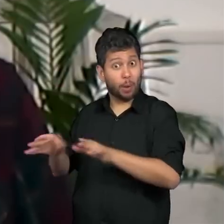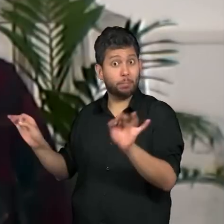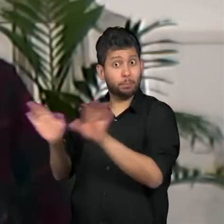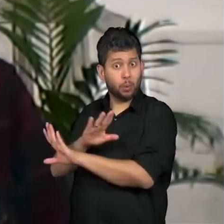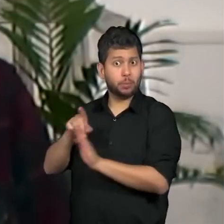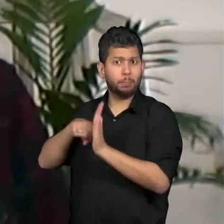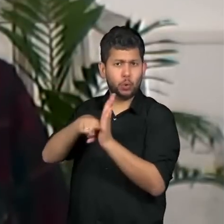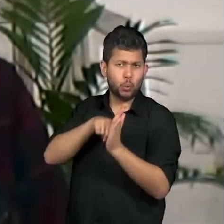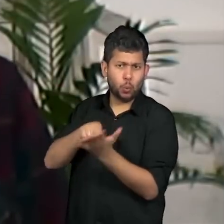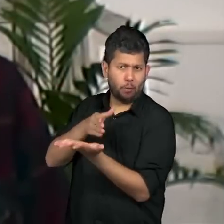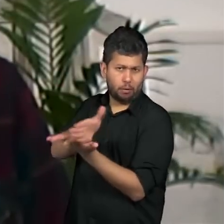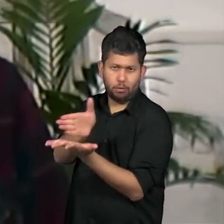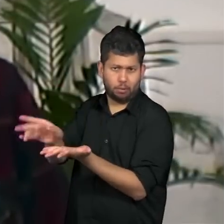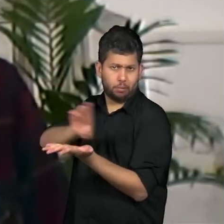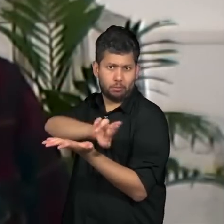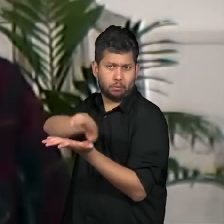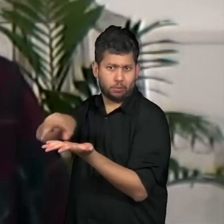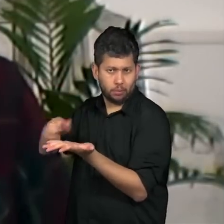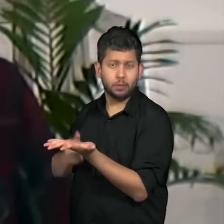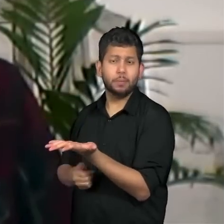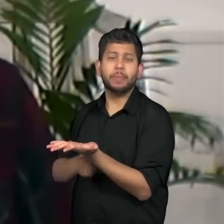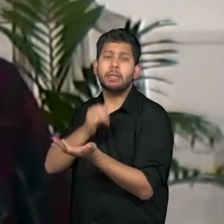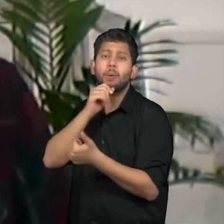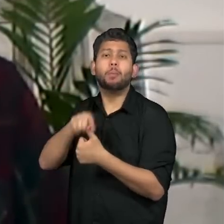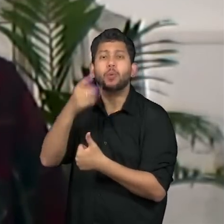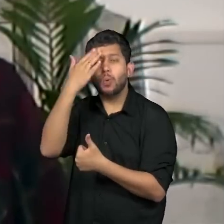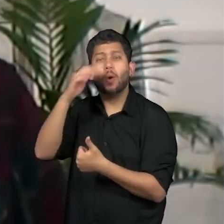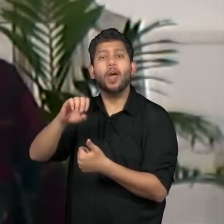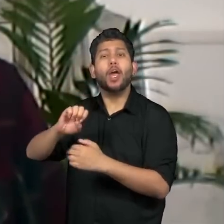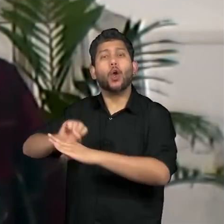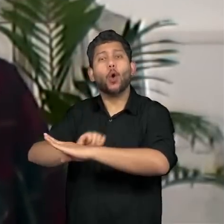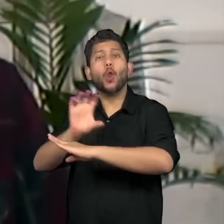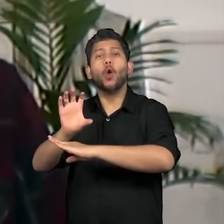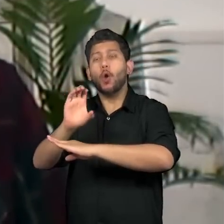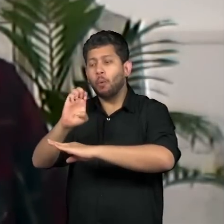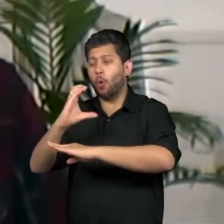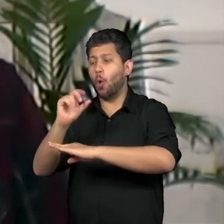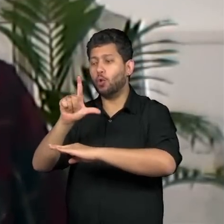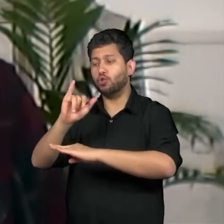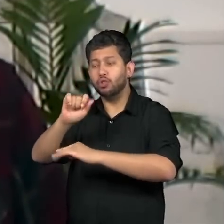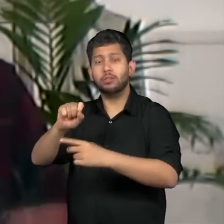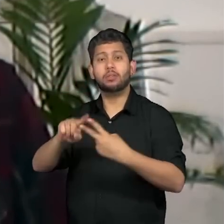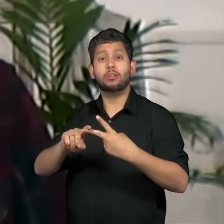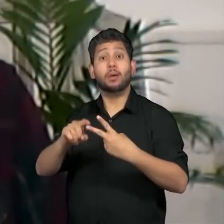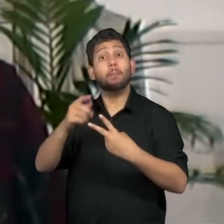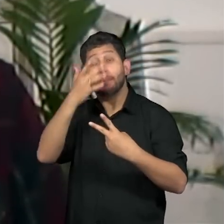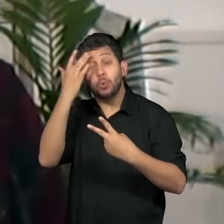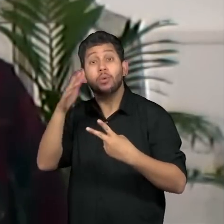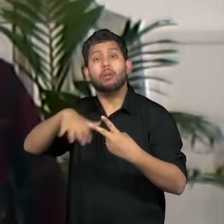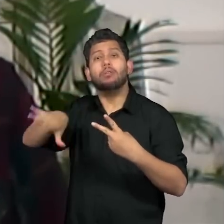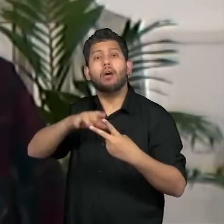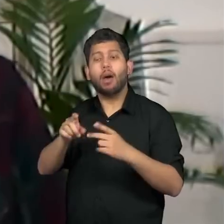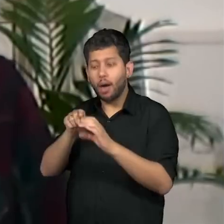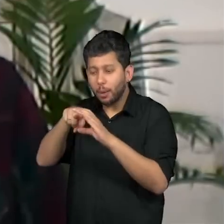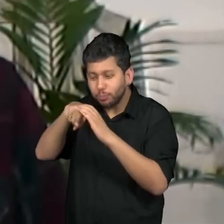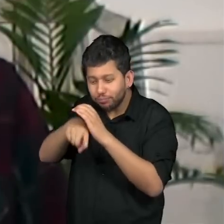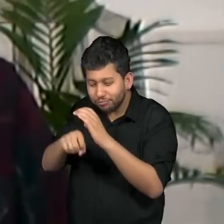áreas do conhecimento. Nós temos ecologistas, virologistas,